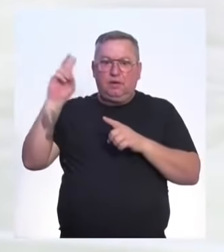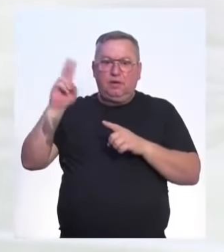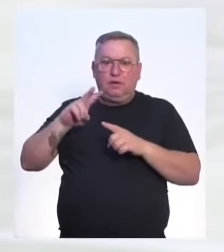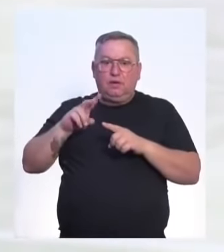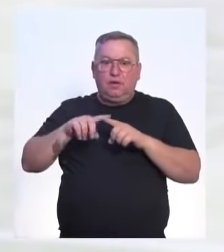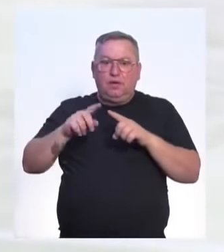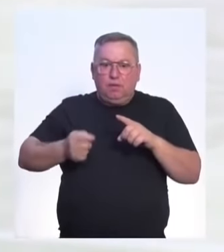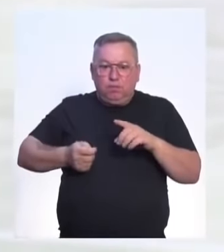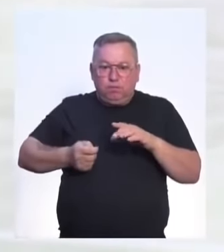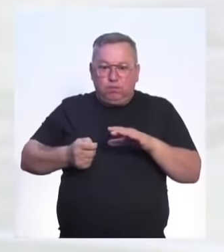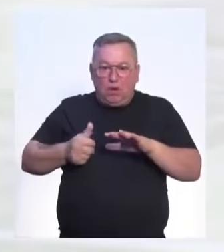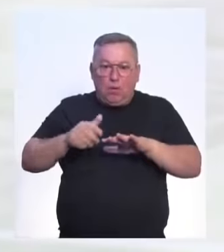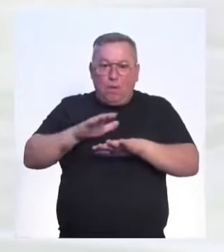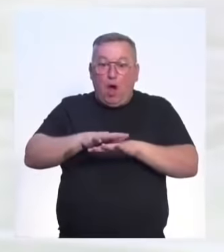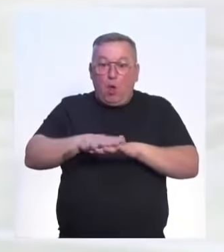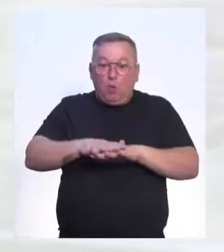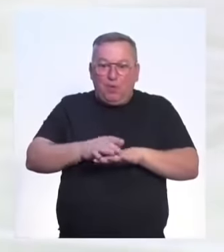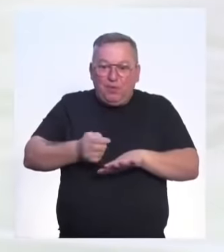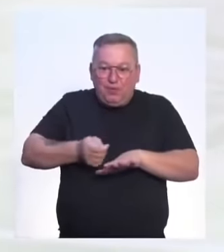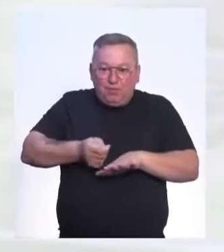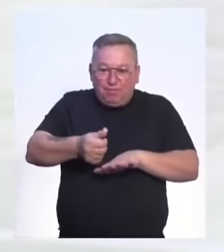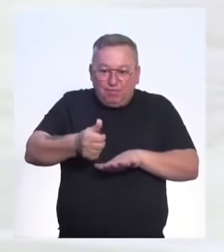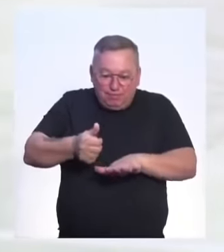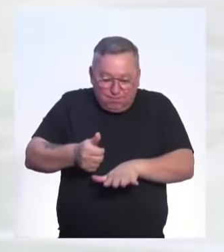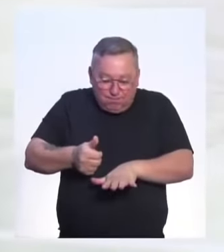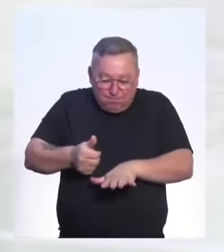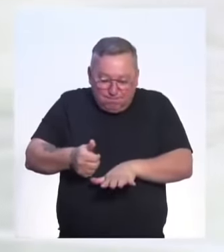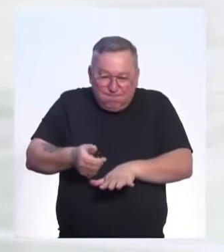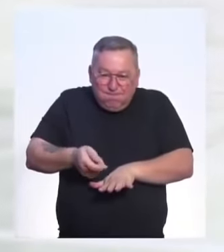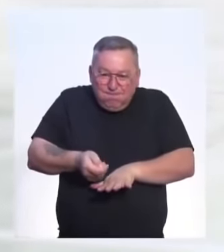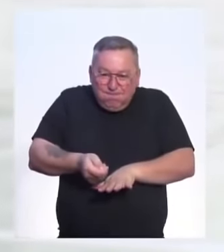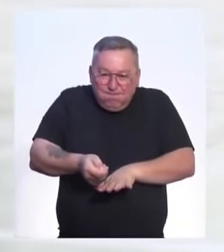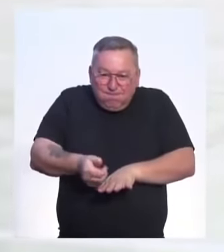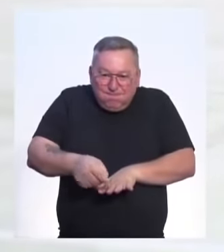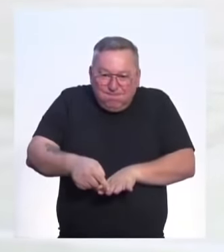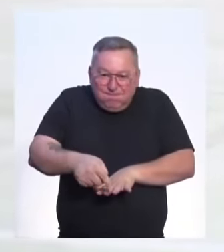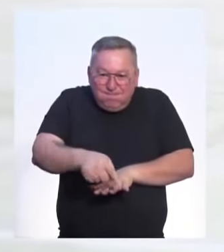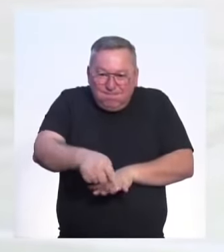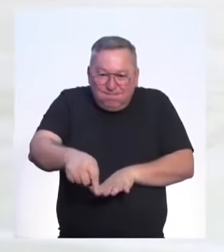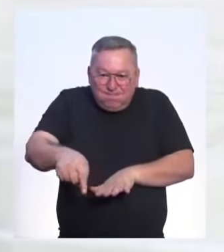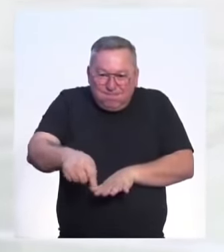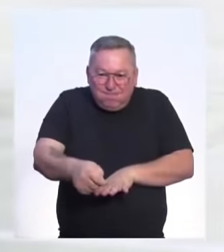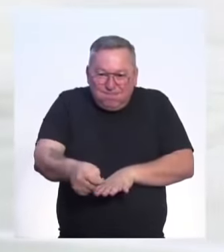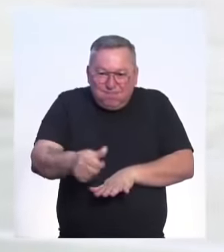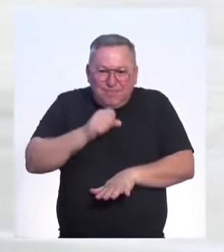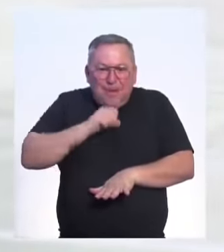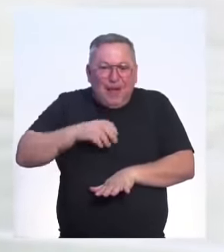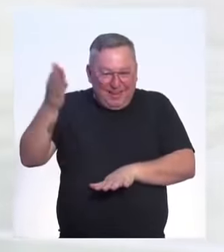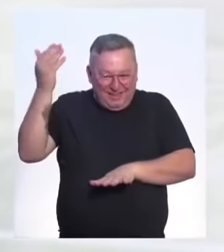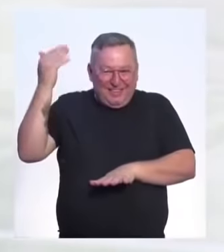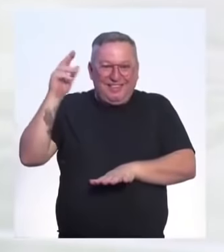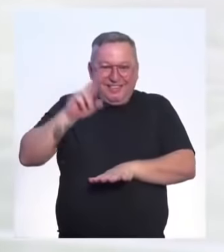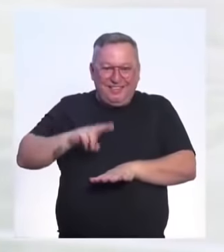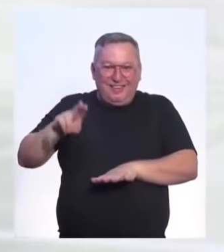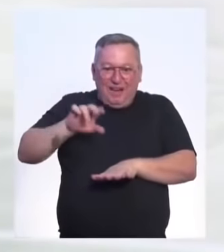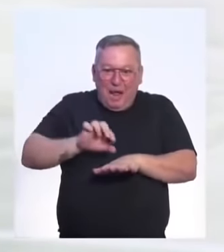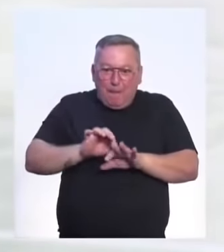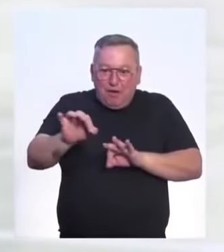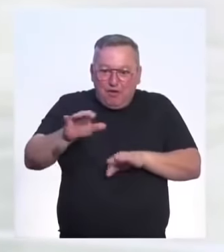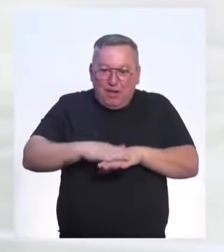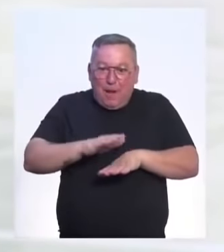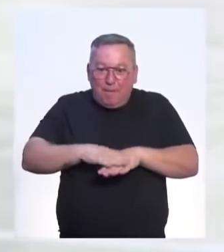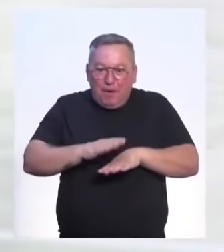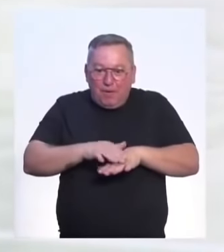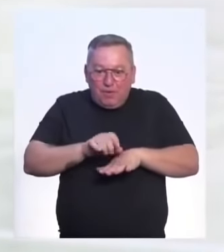a bolinha de gude e media com palmo. Muito, muito antiga essas coisas. Hoje em dia já não existe